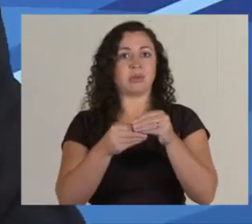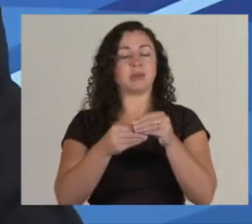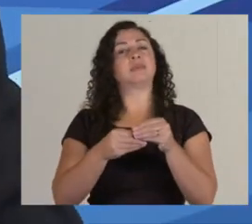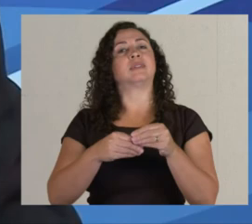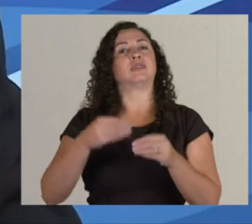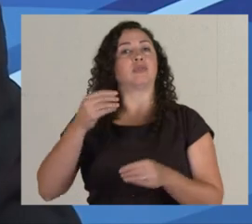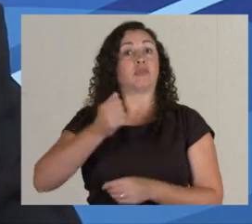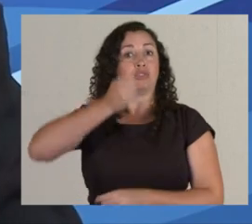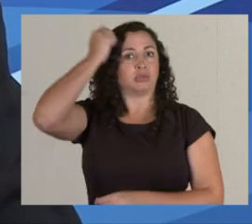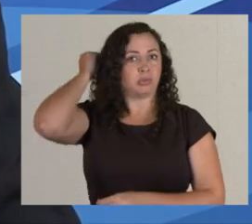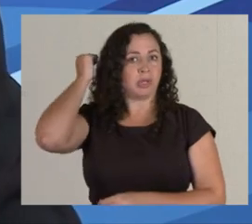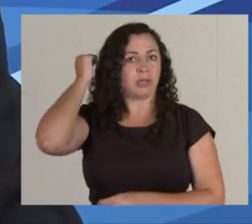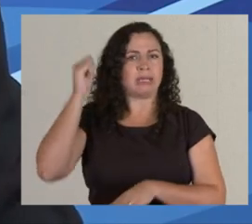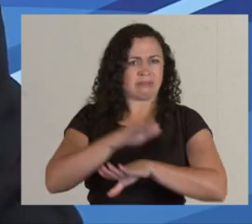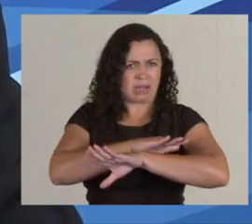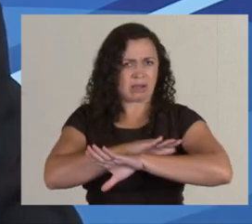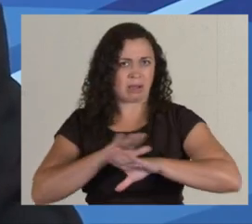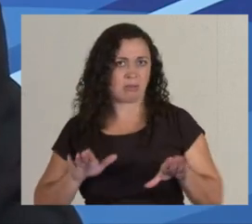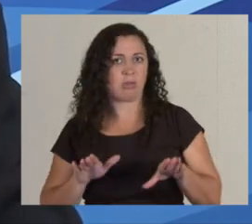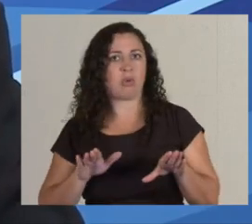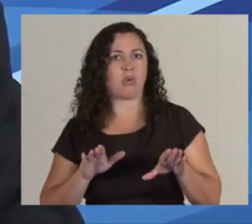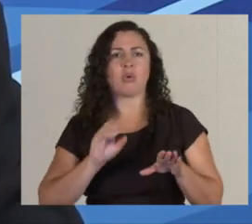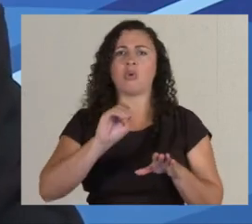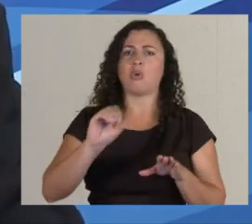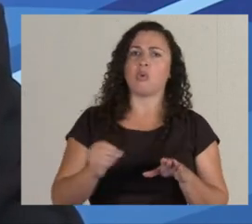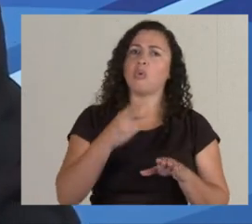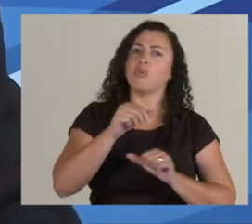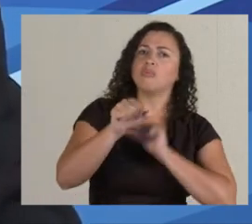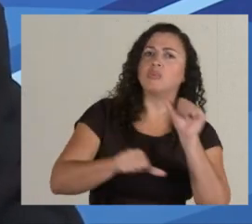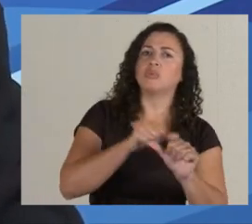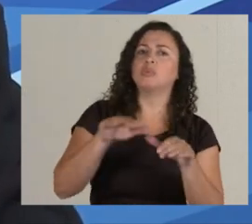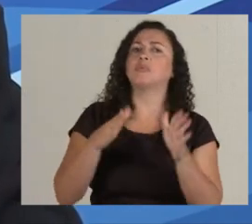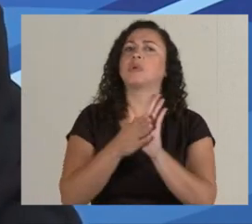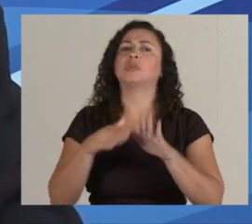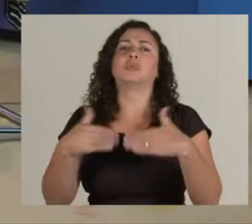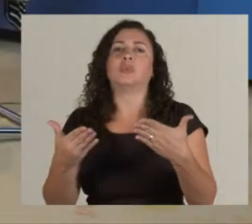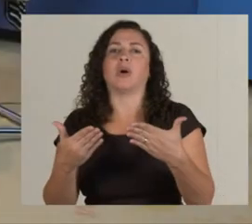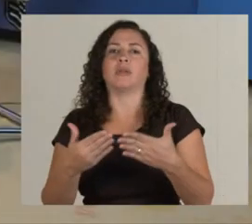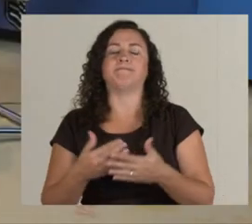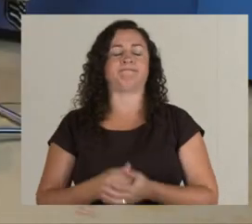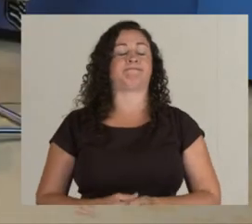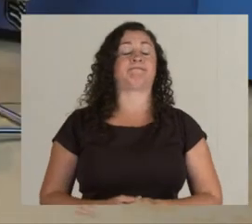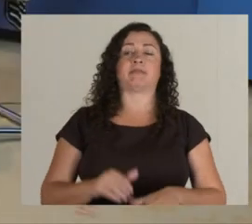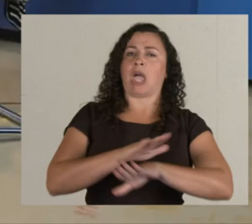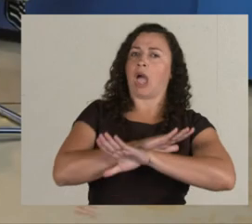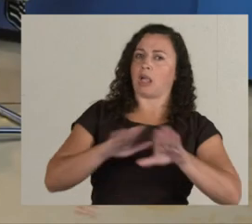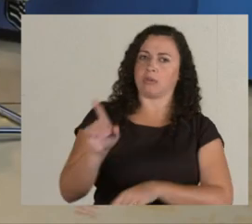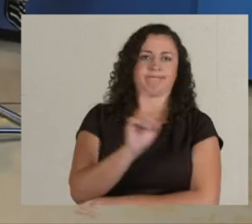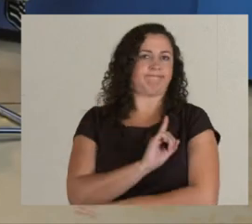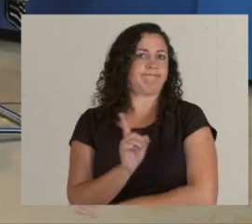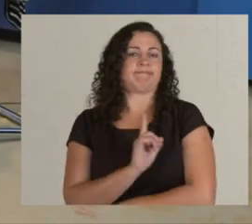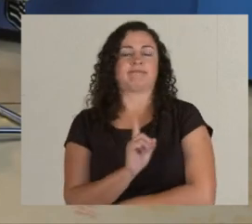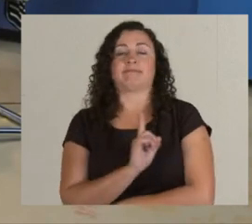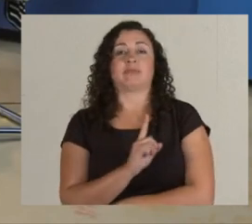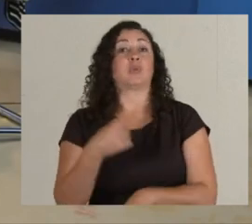nas notas do vestibular. Ele deixa de existir? Ele é modificado? Qual é a proposta? Então, ele não vai deixar de existir, porque afinal de contas